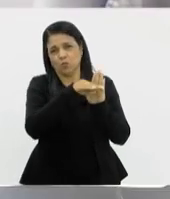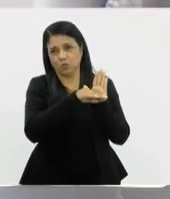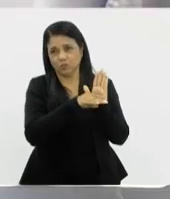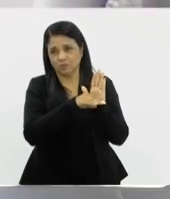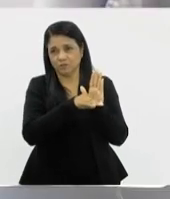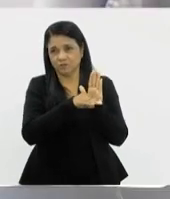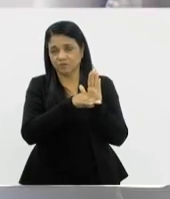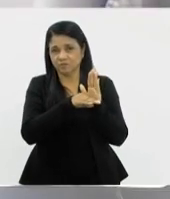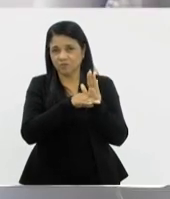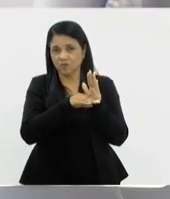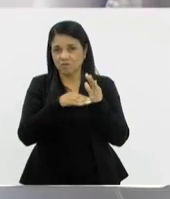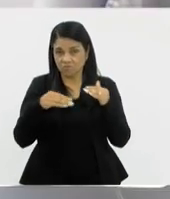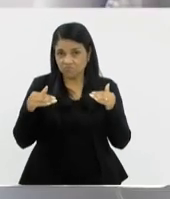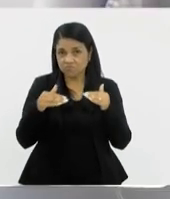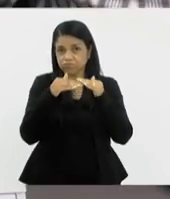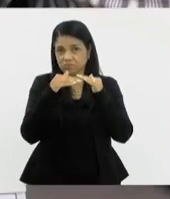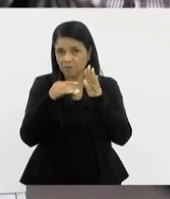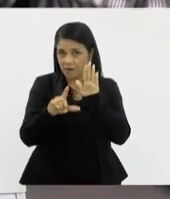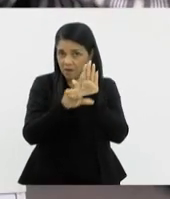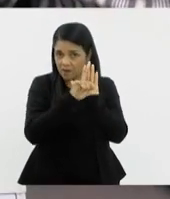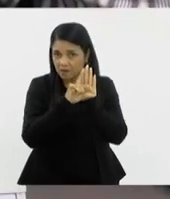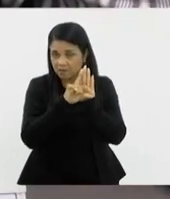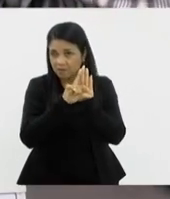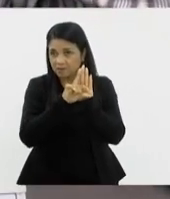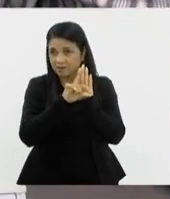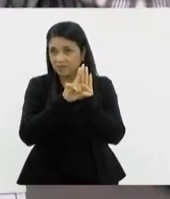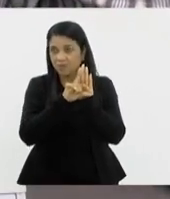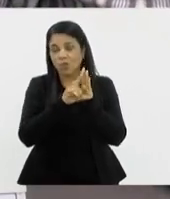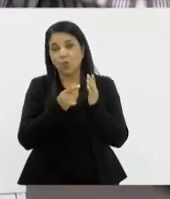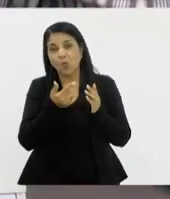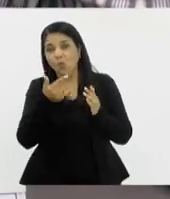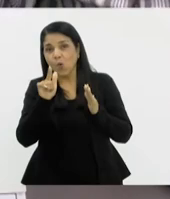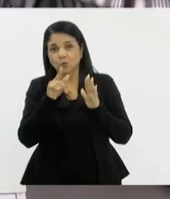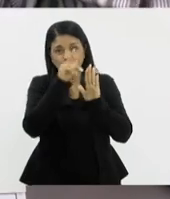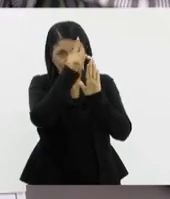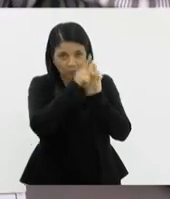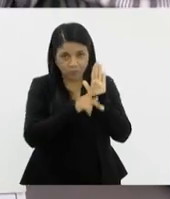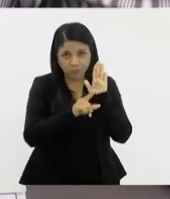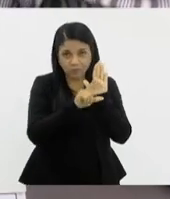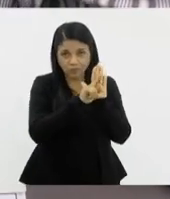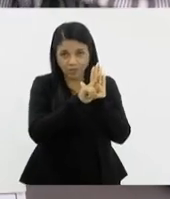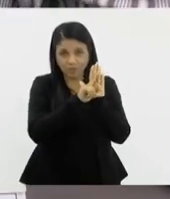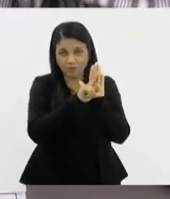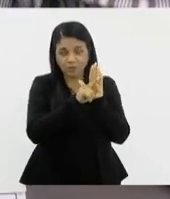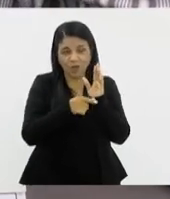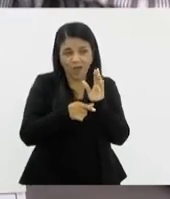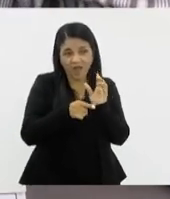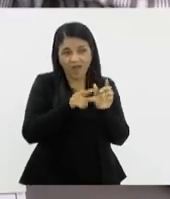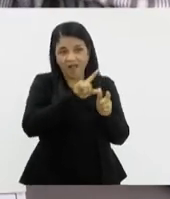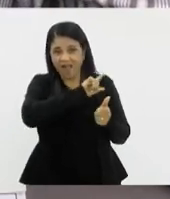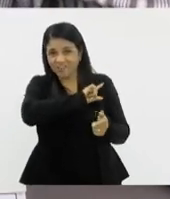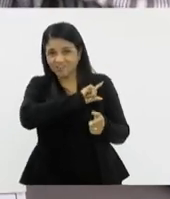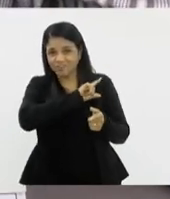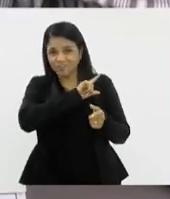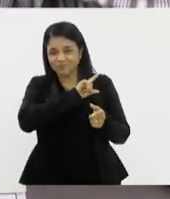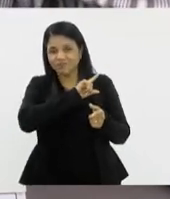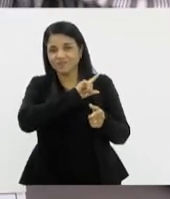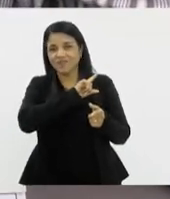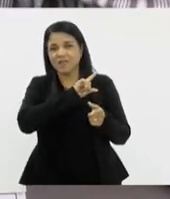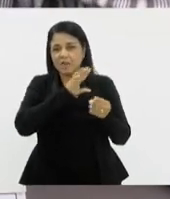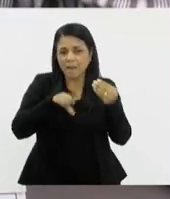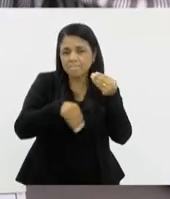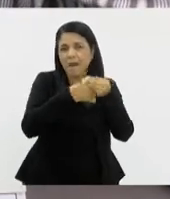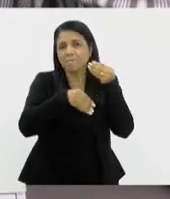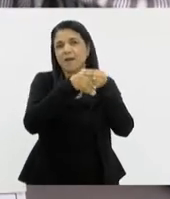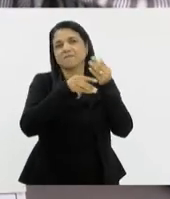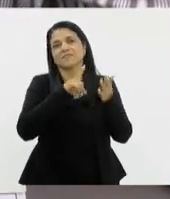pela legalidade? Não, sabe por quê? É porque o outro, que está hoje mesmo, é anterior e é mais amplo. Sim. Então ia ficar